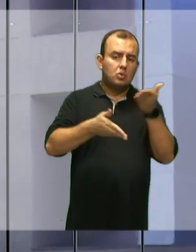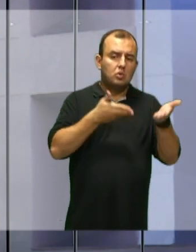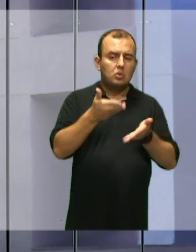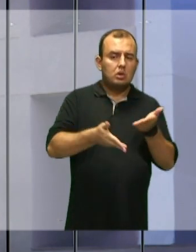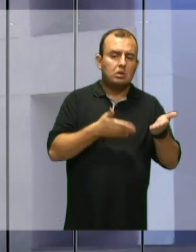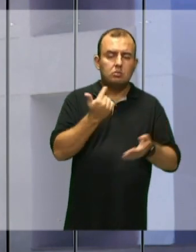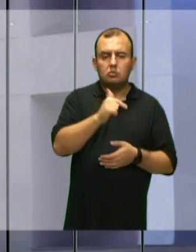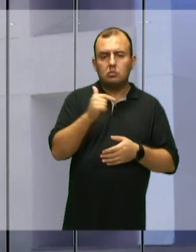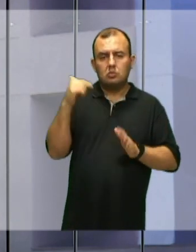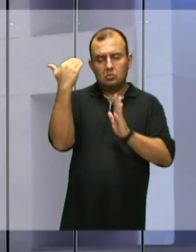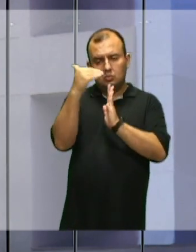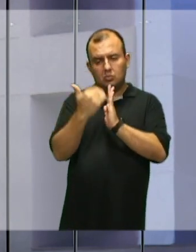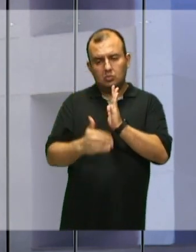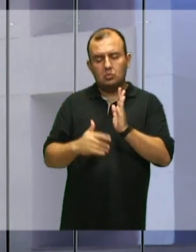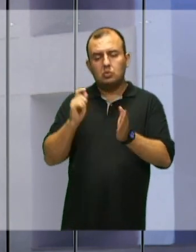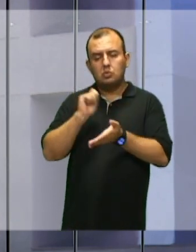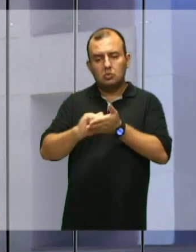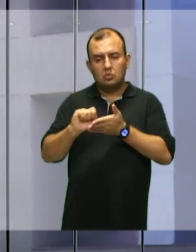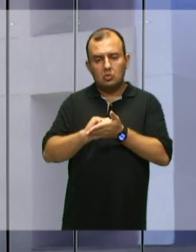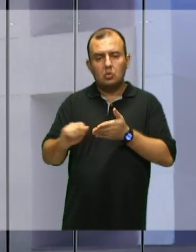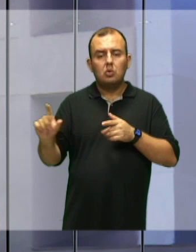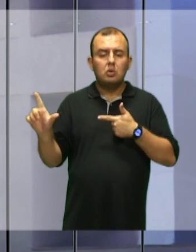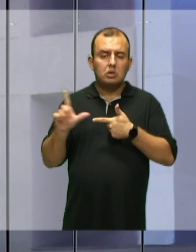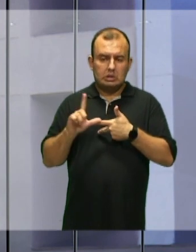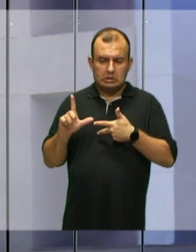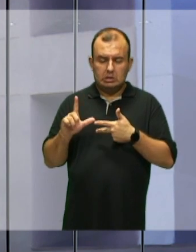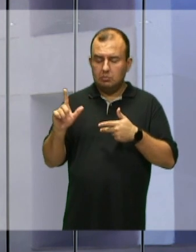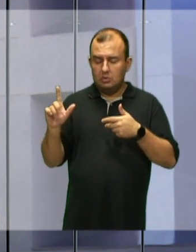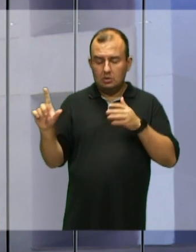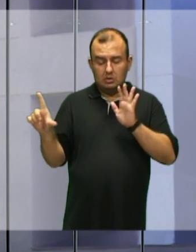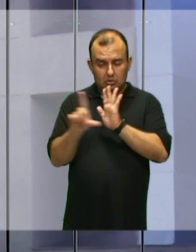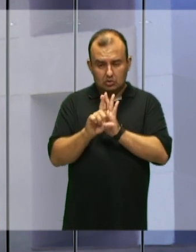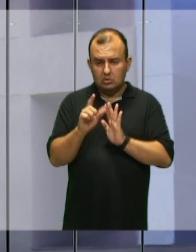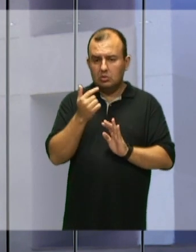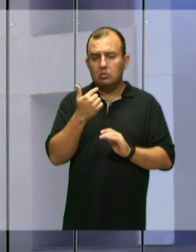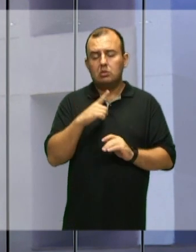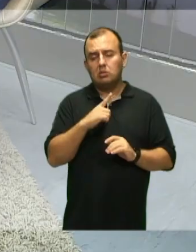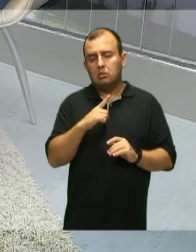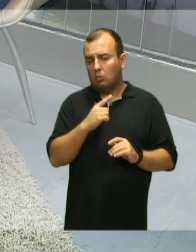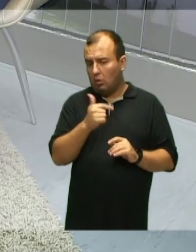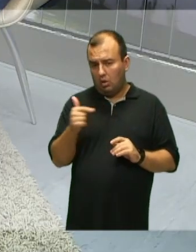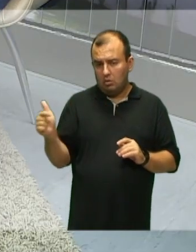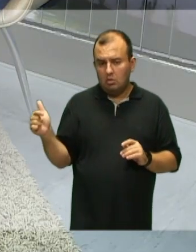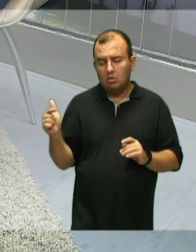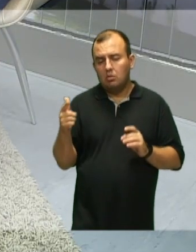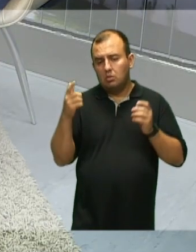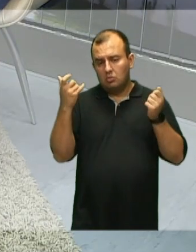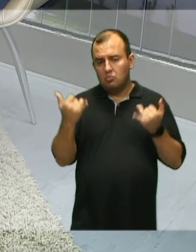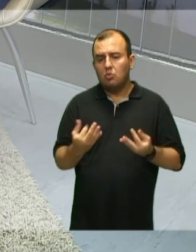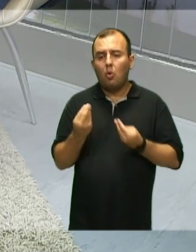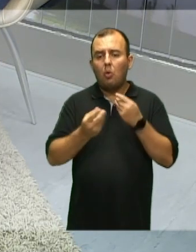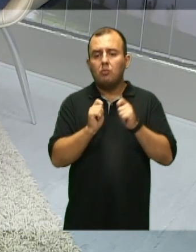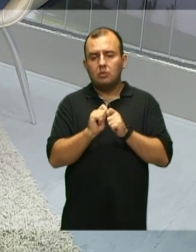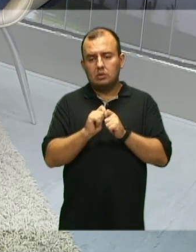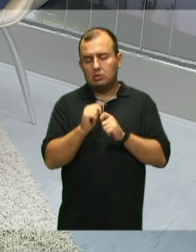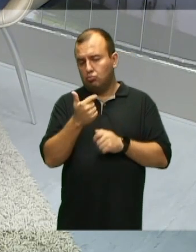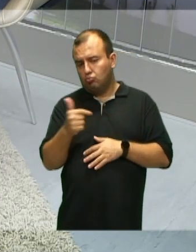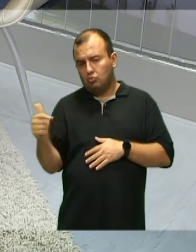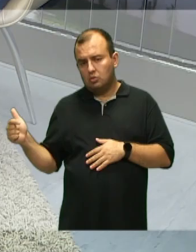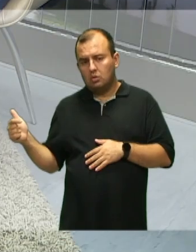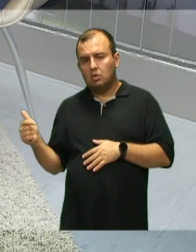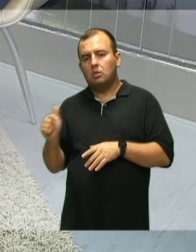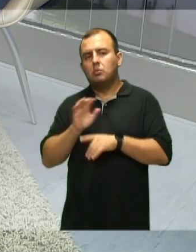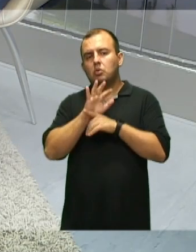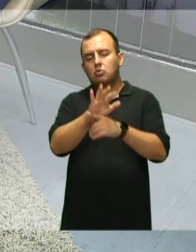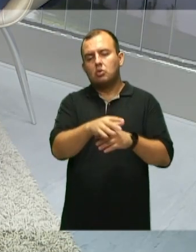não existe algo um protocolo de escrito não existe uma legislação que diga de que forma fazer então eles estão fazendo o trabalho e tem utilizado sim do SUS para ajudar